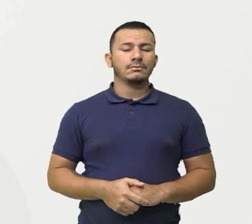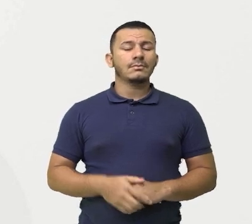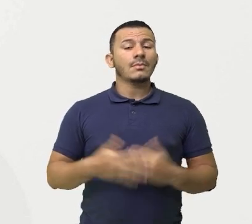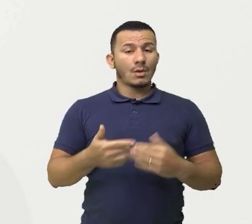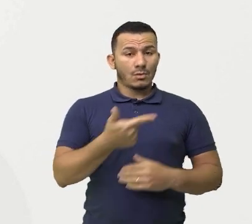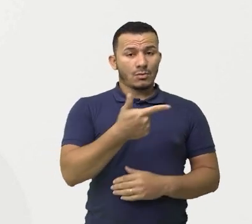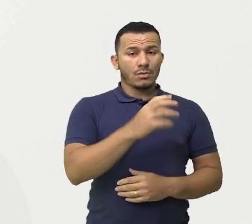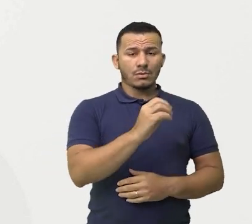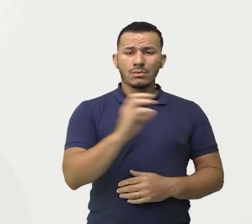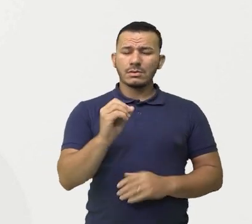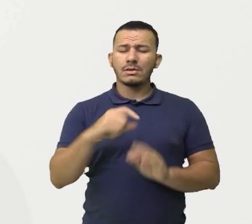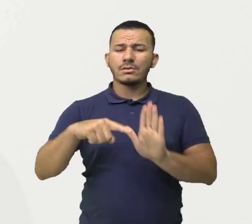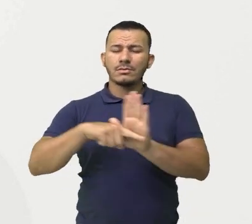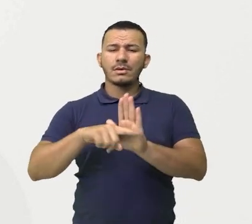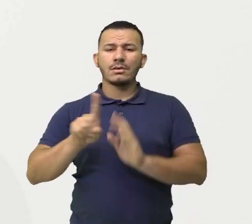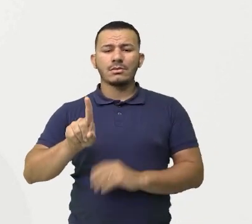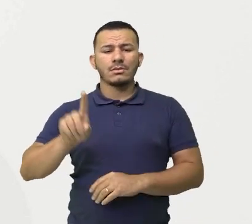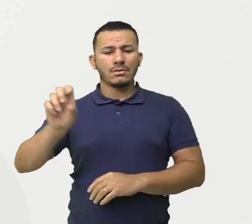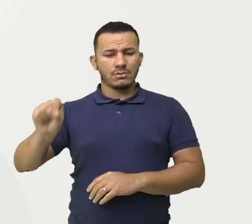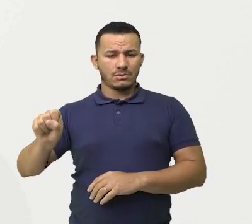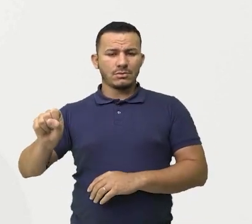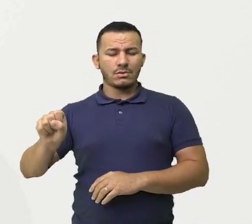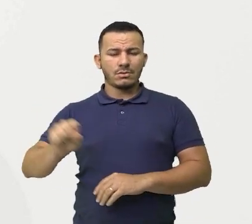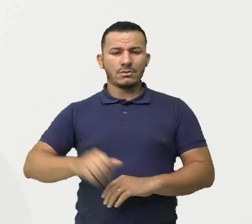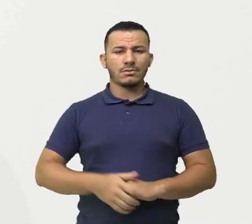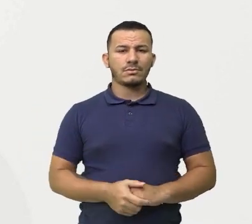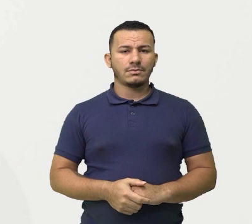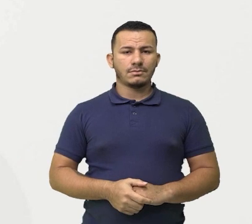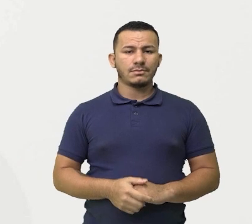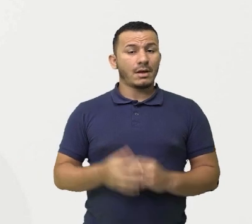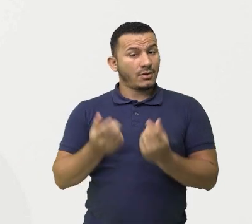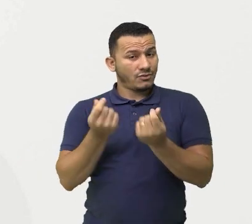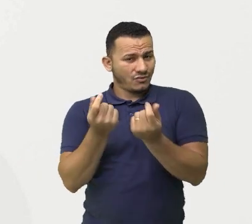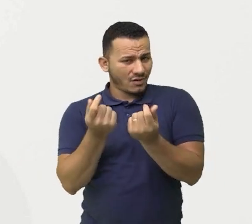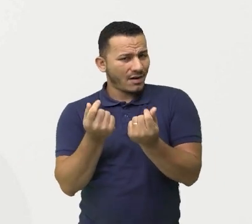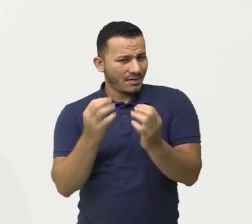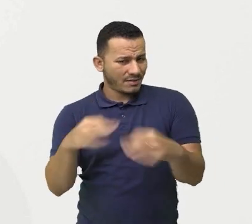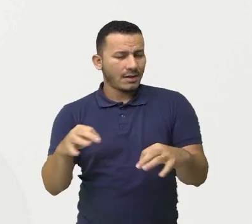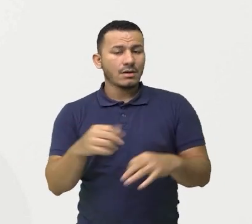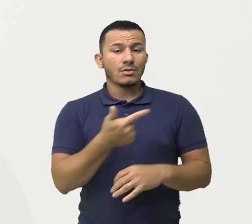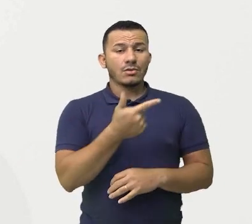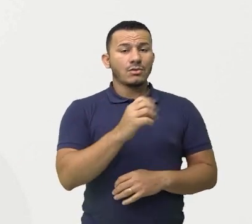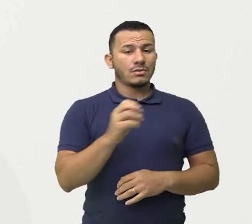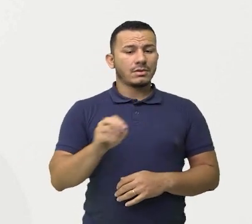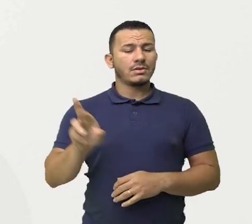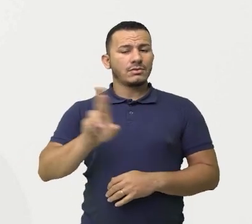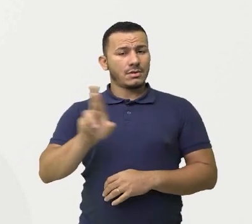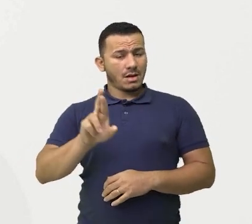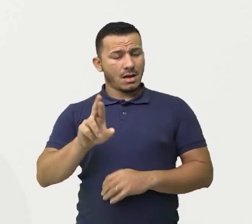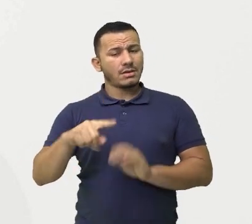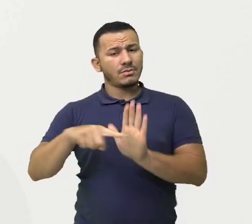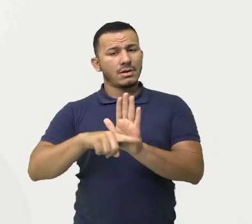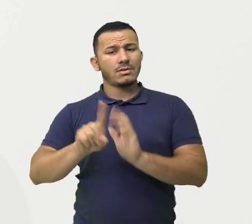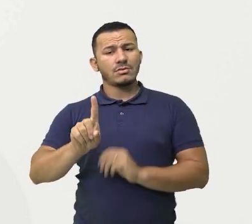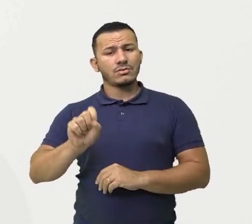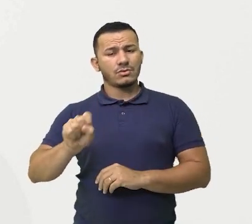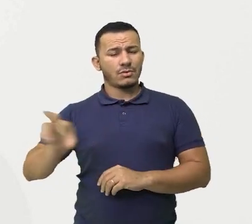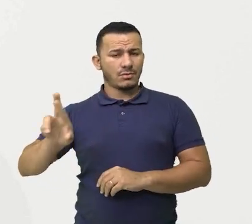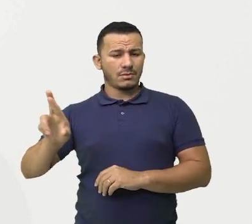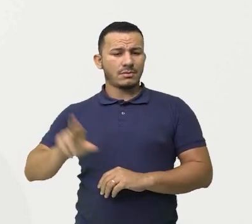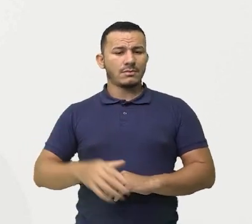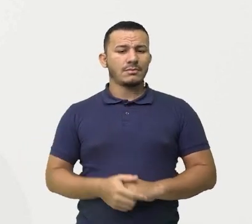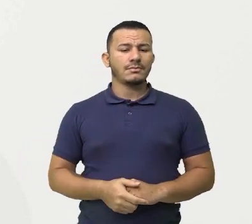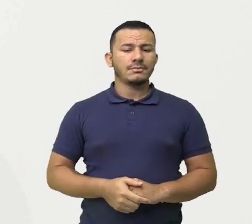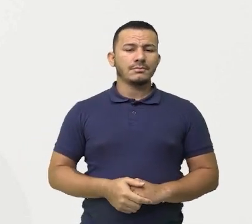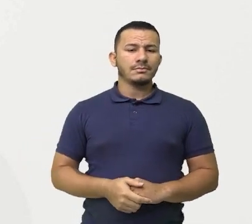do desconto. Vamos melhorar aqui, nós estamos trabalhando com dinheiro. Vamos colocar aqui,